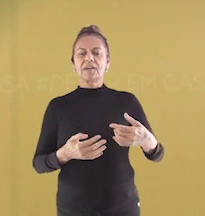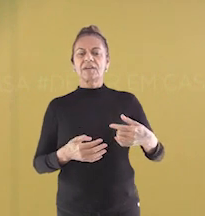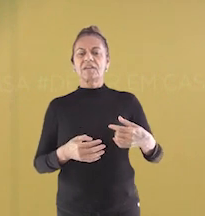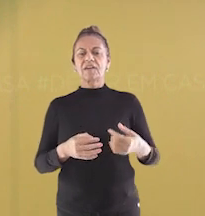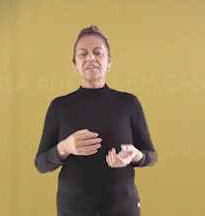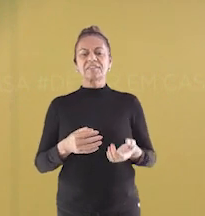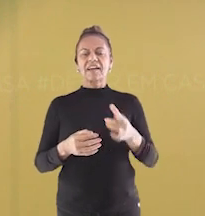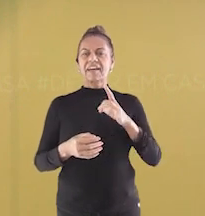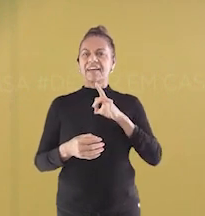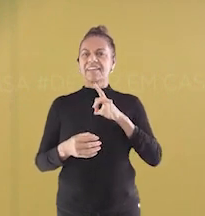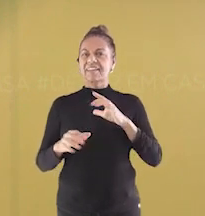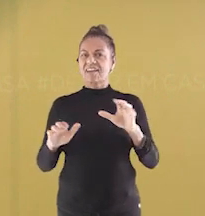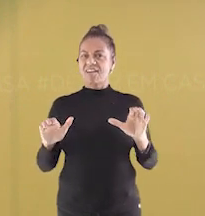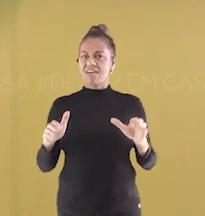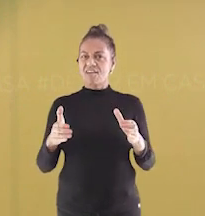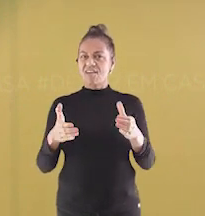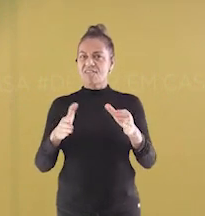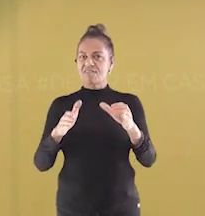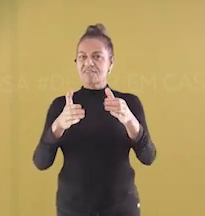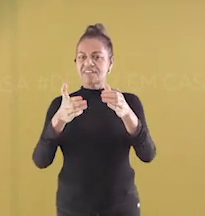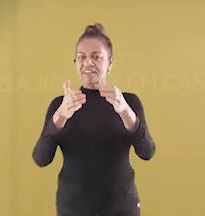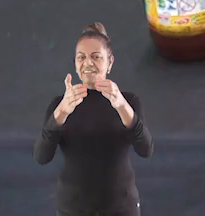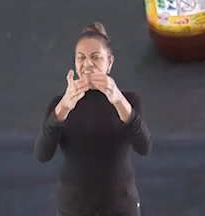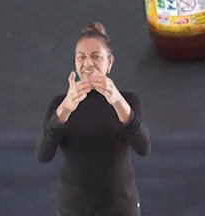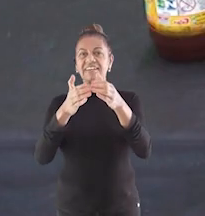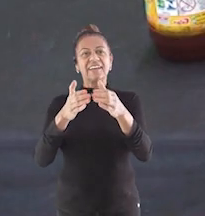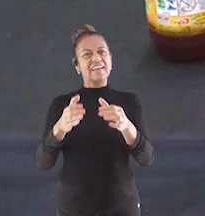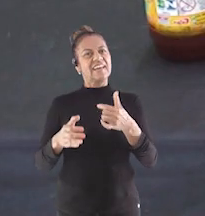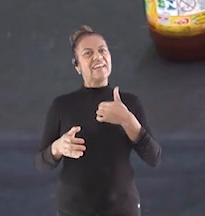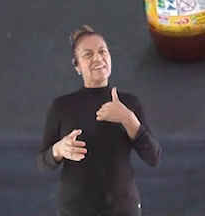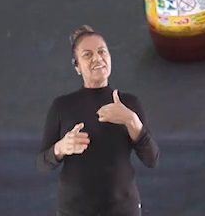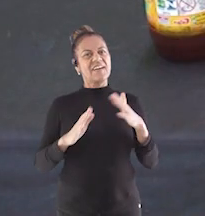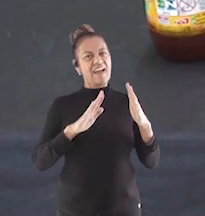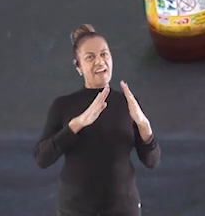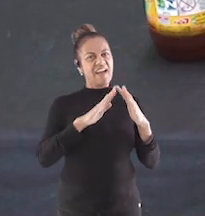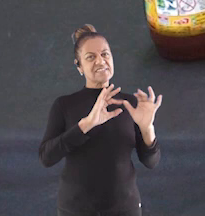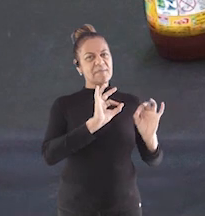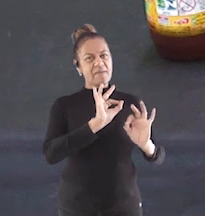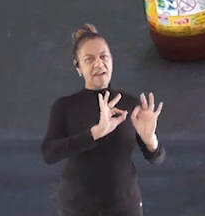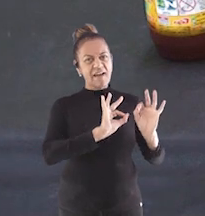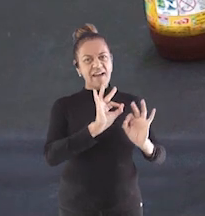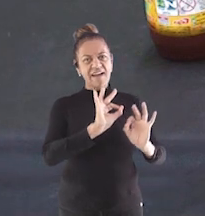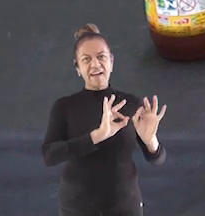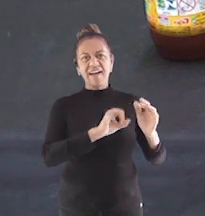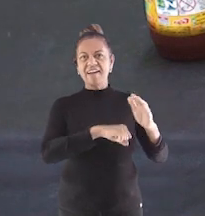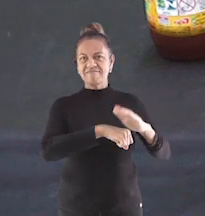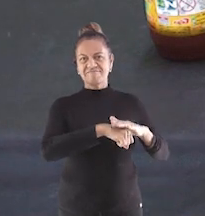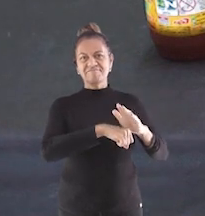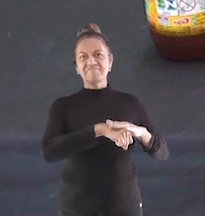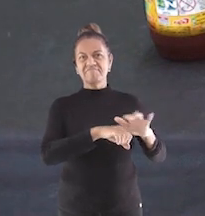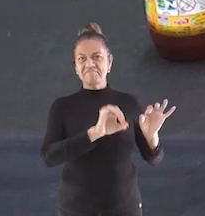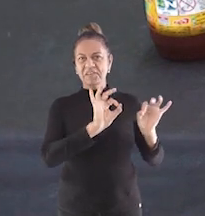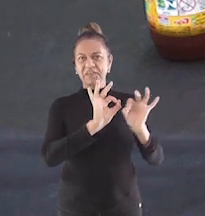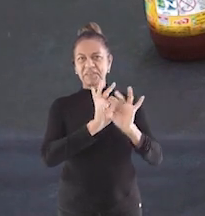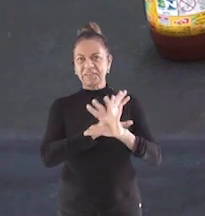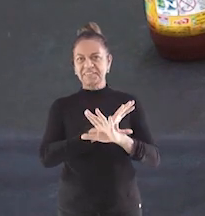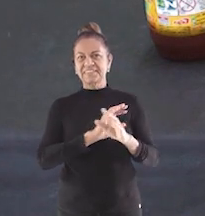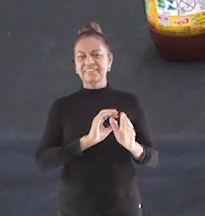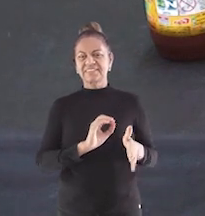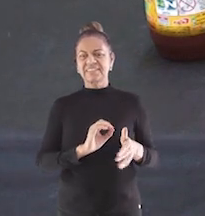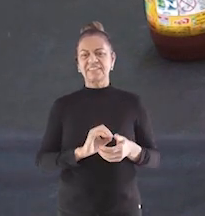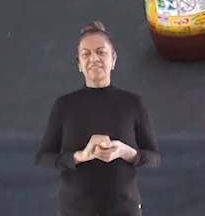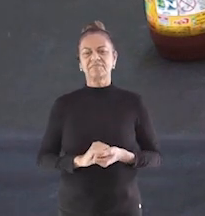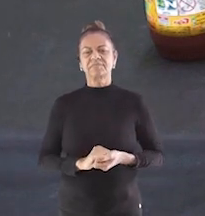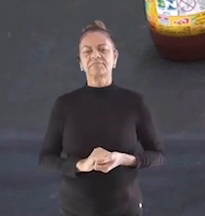expliquei aqui, nós vamos ter esse vulcão aqui. Olha só o que eu já trouxe de casa.